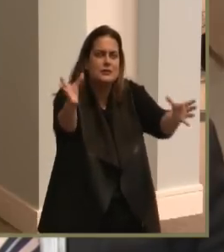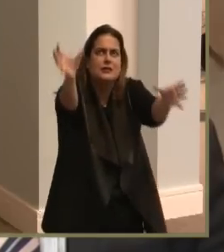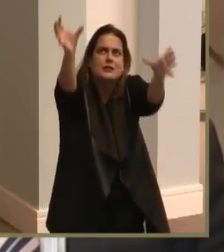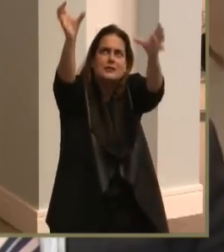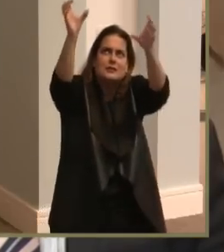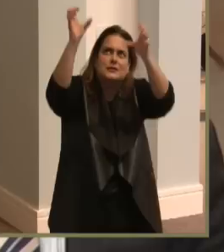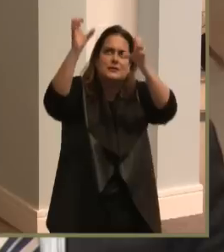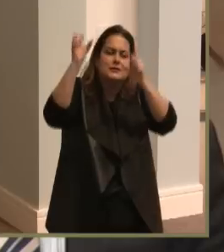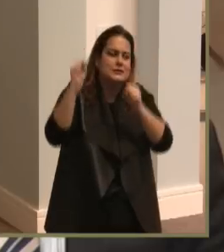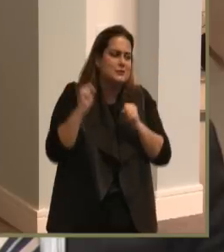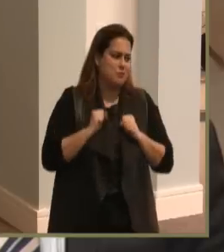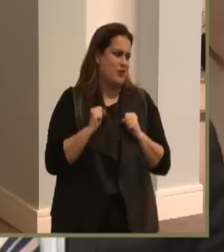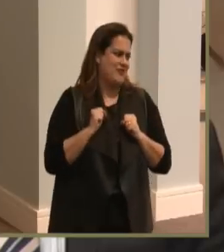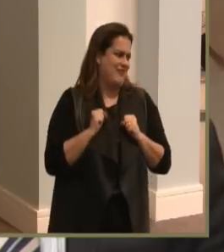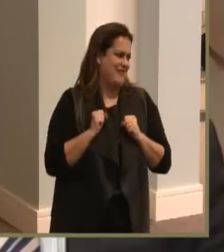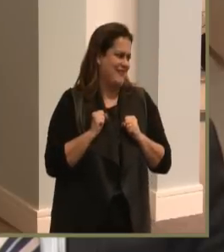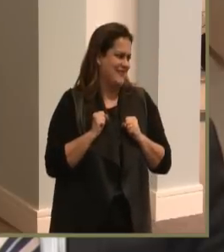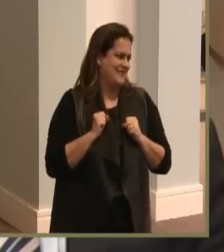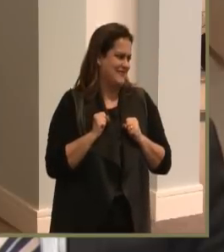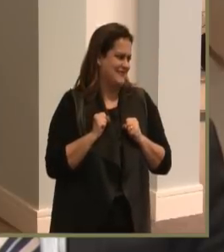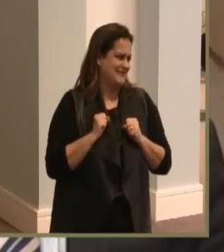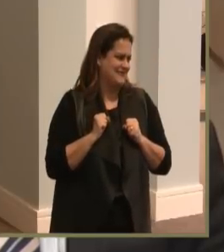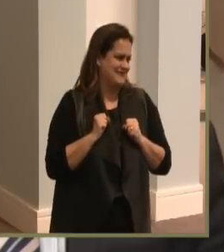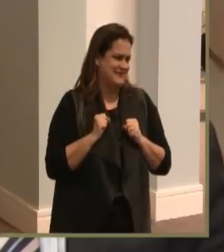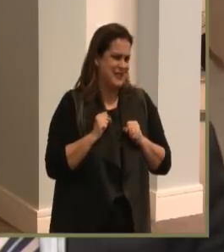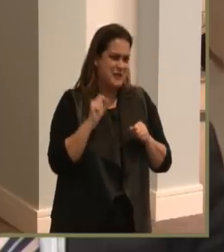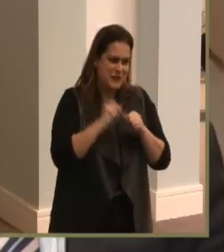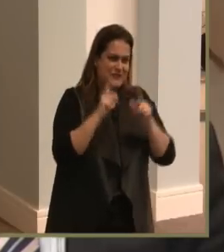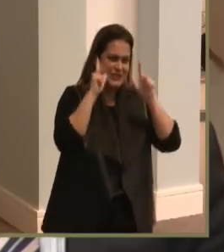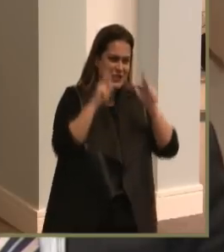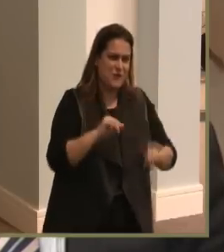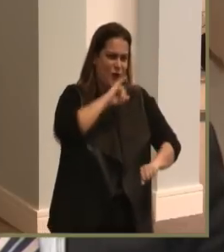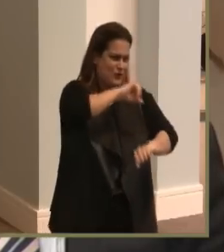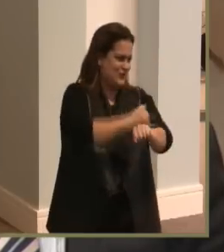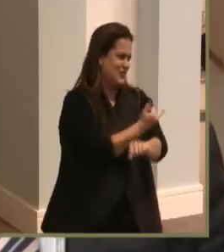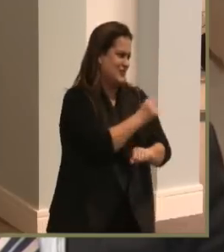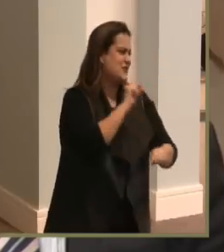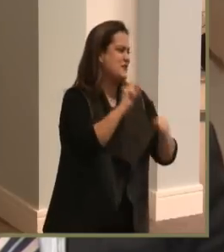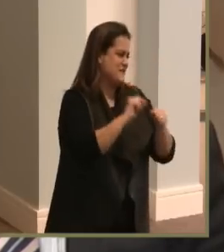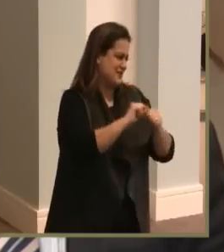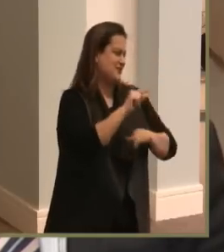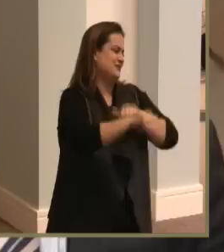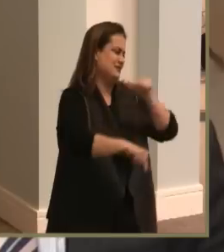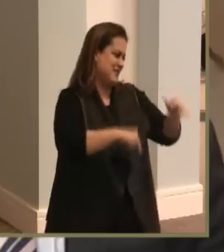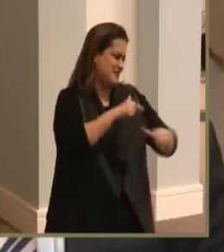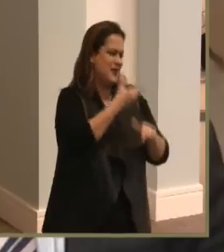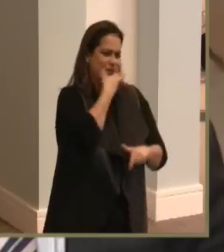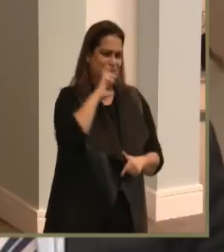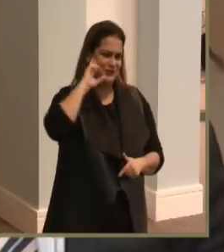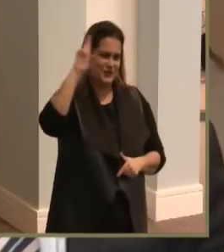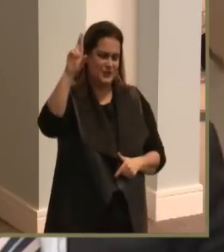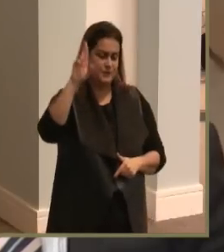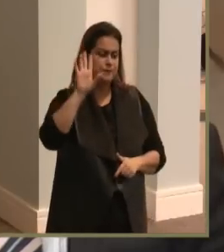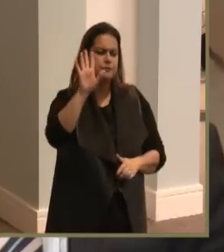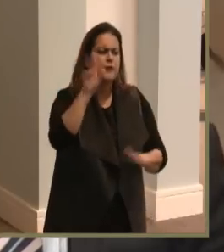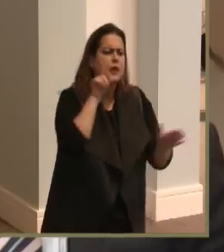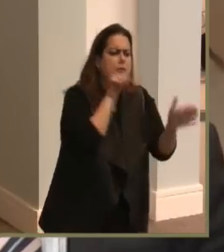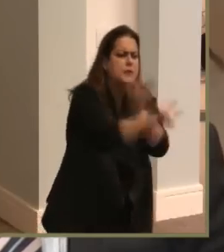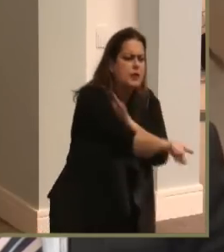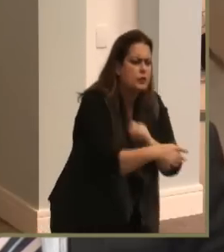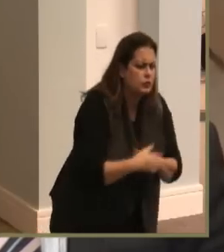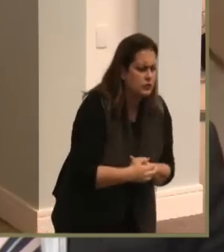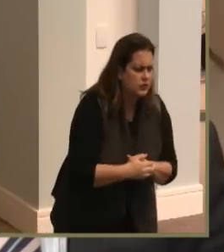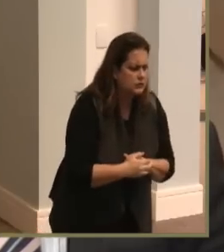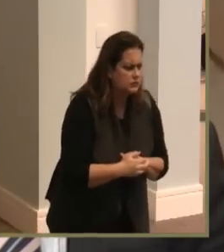para permanecer em Jerusalém e podermos realizar a obra do Senhor. Eu queria lhe fazer essa pergunta: qual é a sua visão a